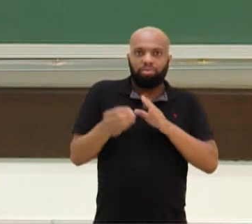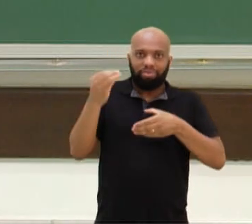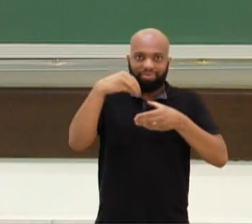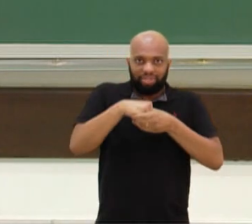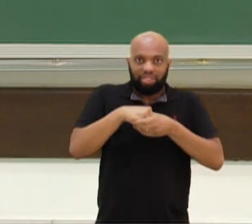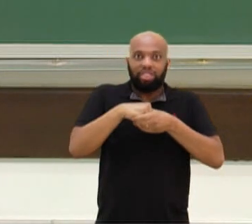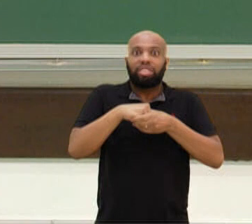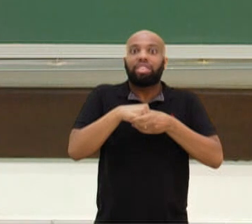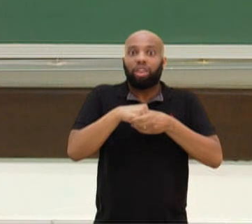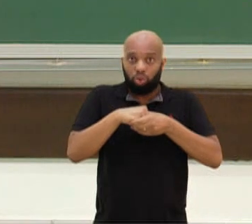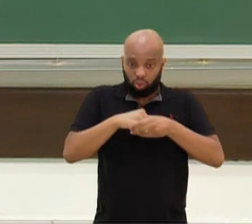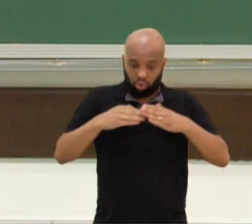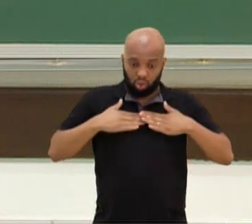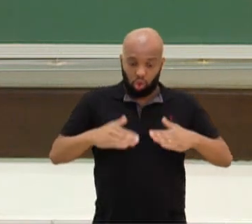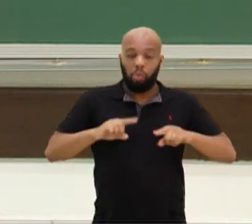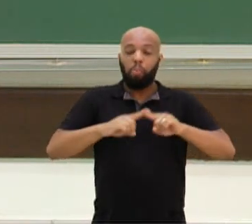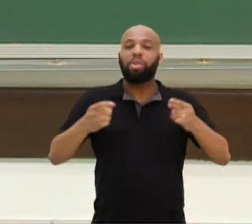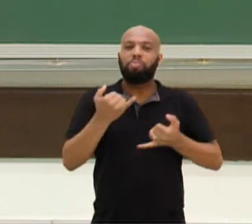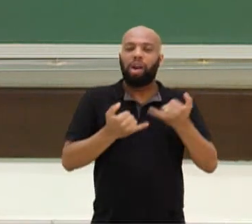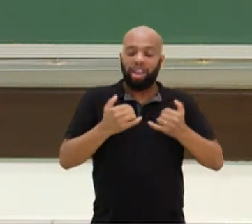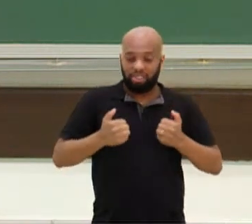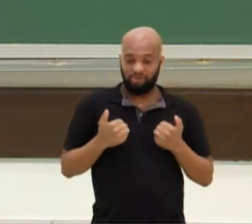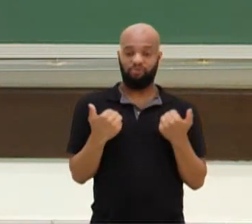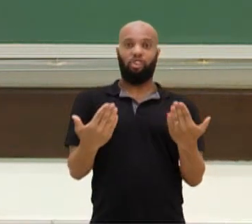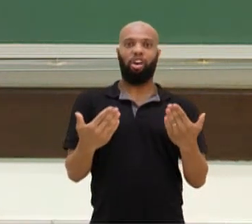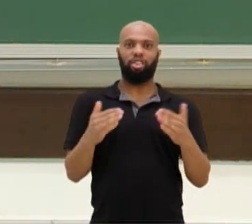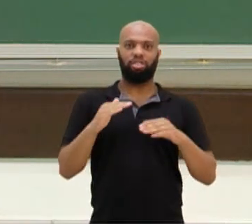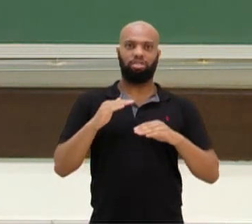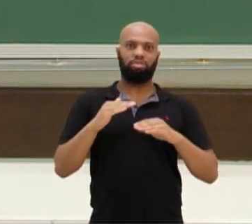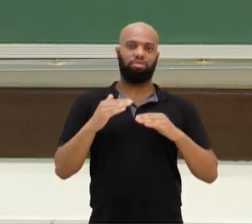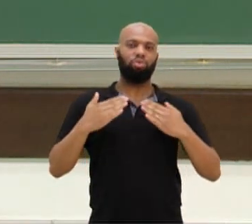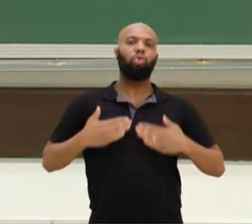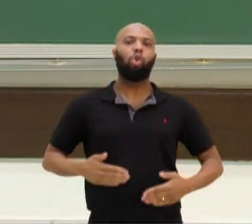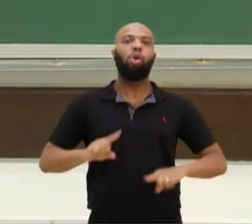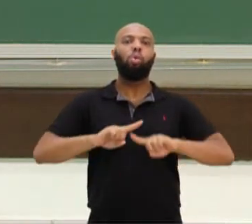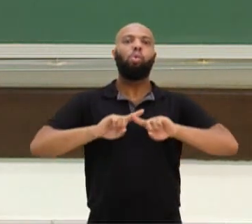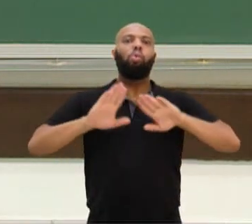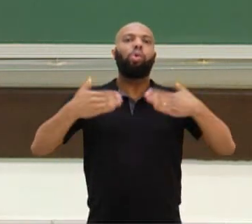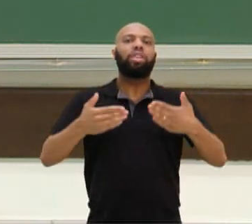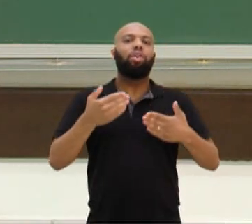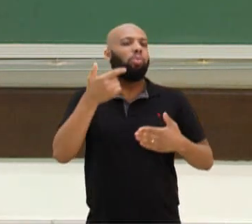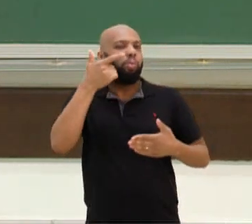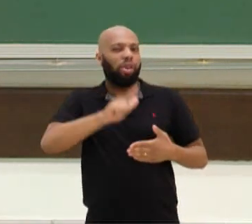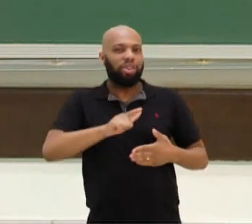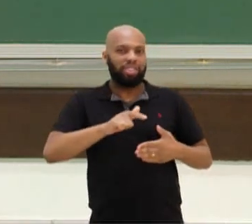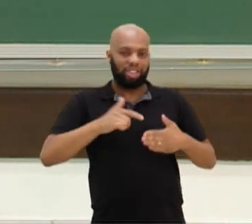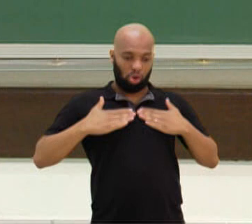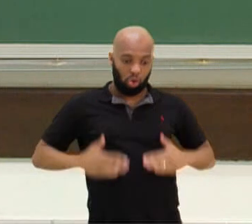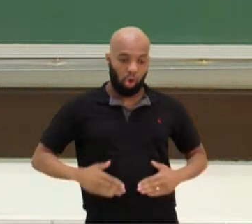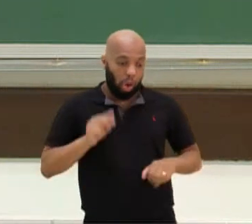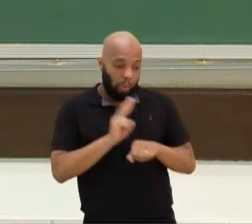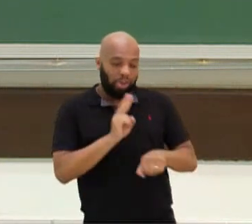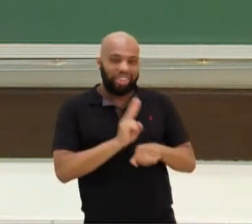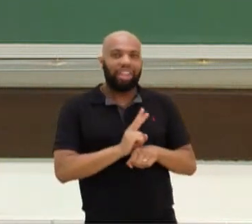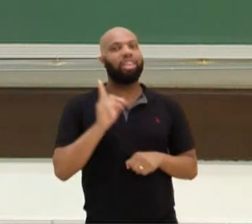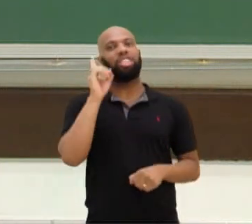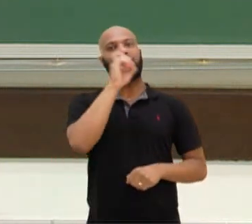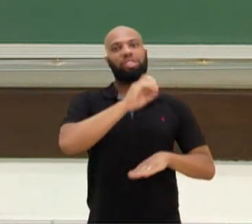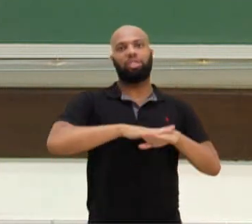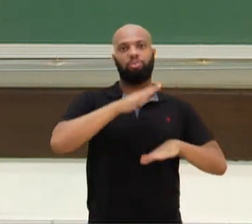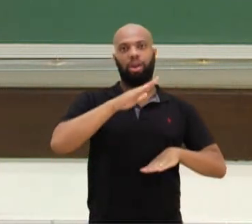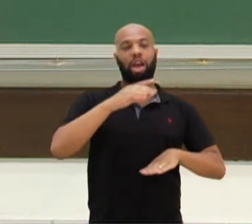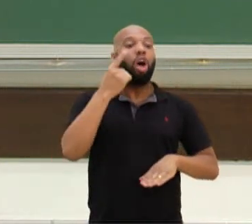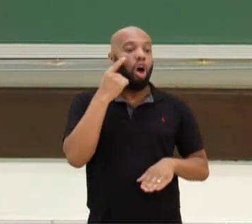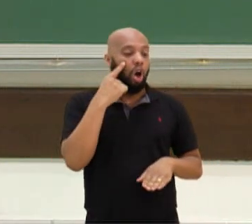para fora do corpo, vamos dizer assim. O sistema imunológico tem mais dificuldade de chegar nele. Foram infectados, então, os ratinhos e olha só